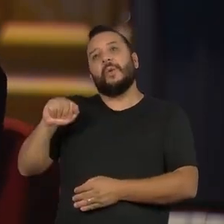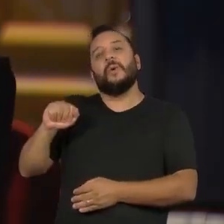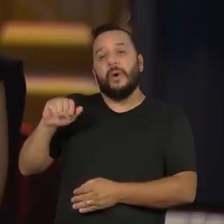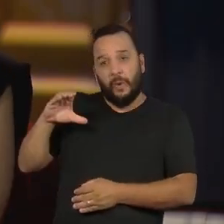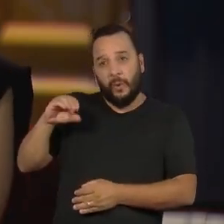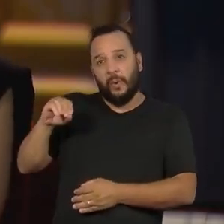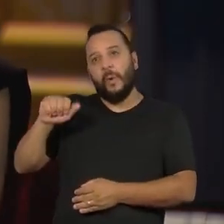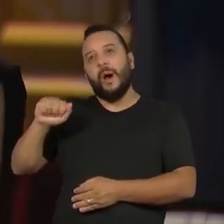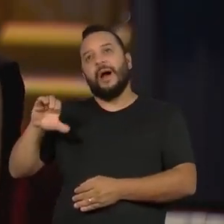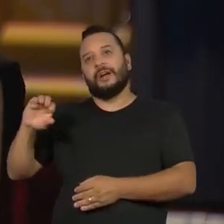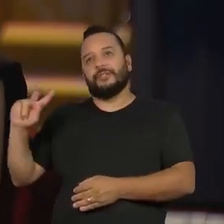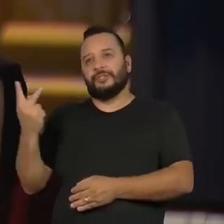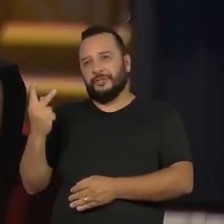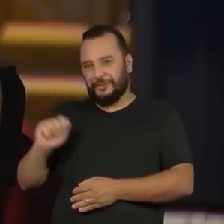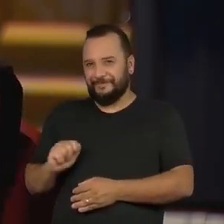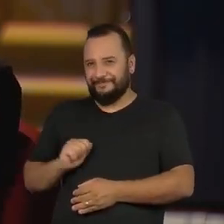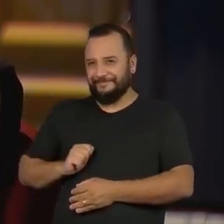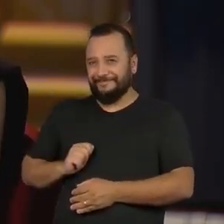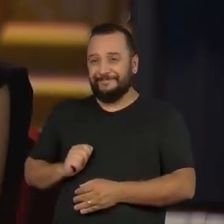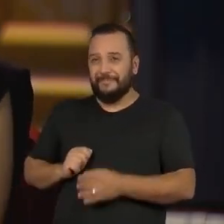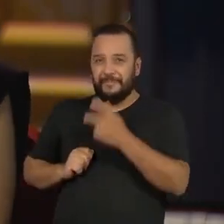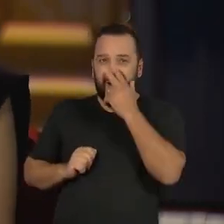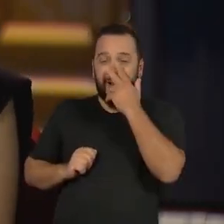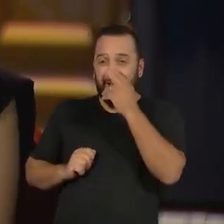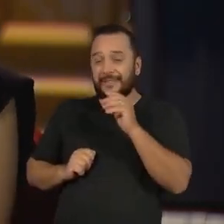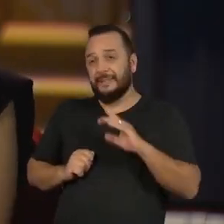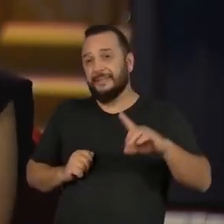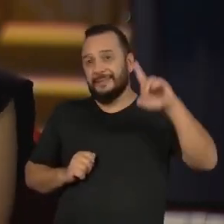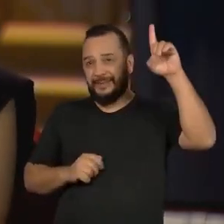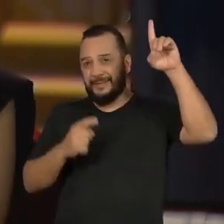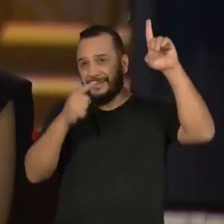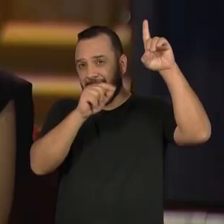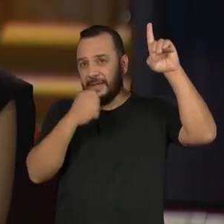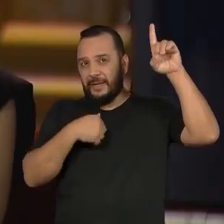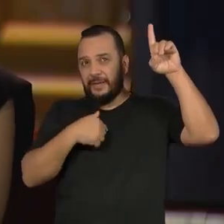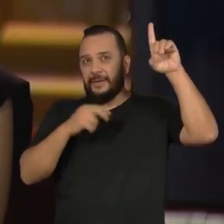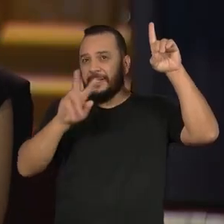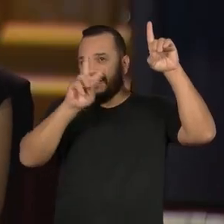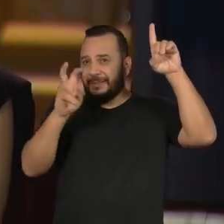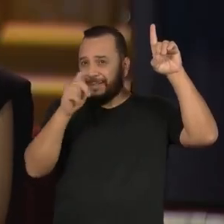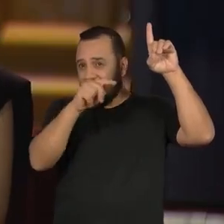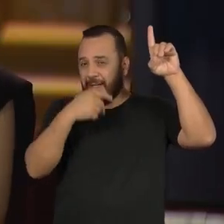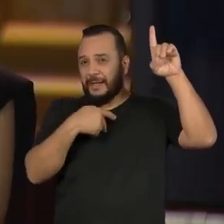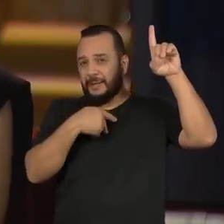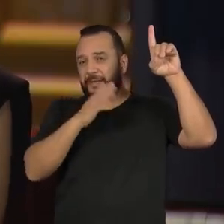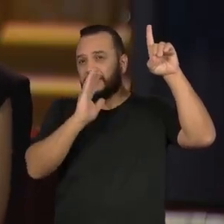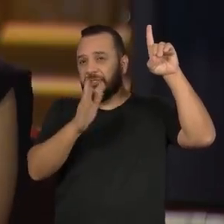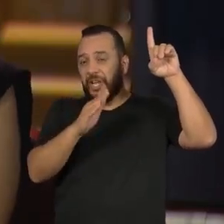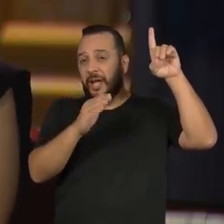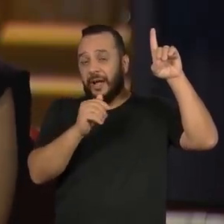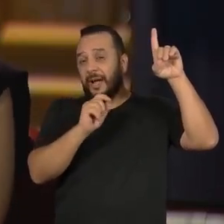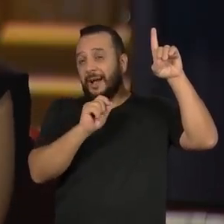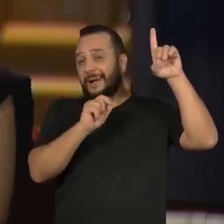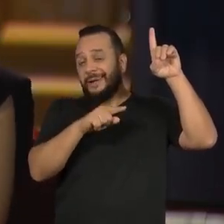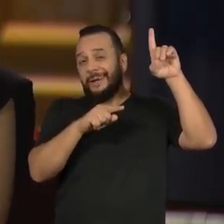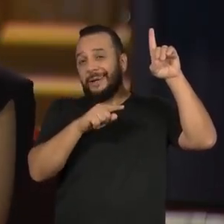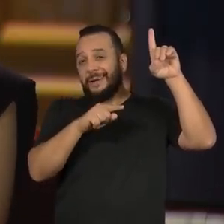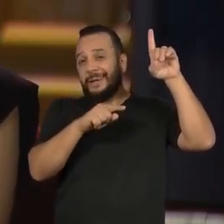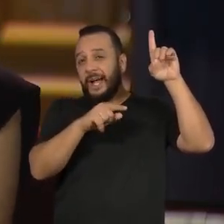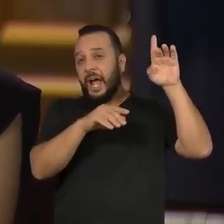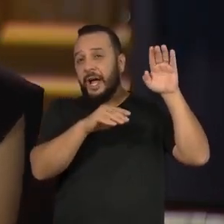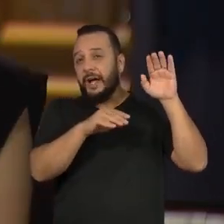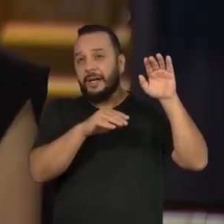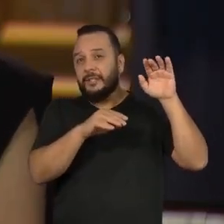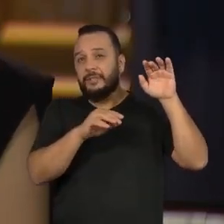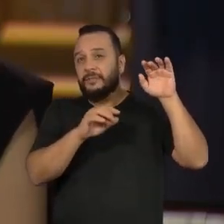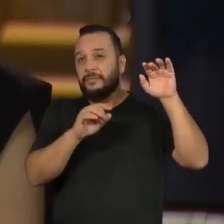deslocar o papel de Deus da realização das suas questões imediatas e prosperidade neste momento para apenas pro